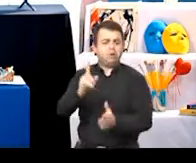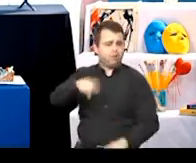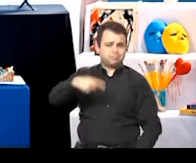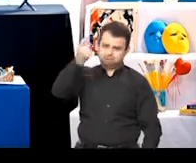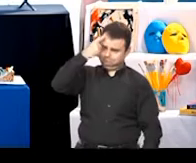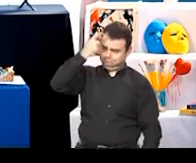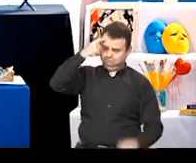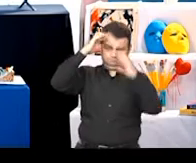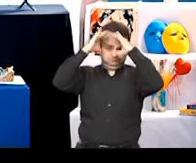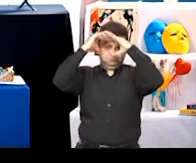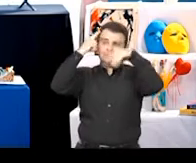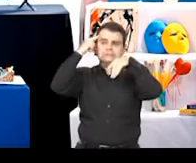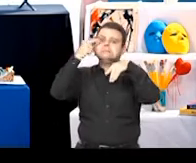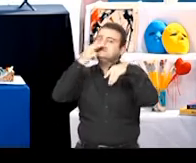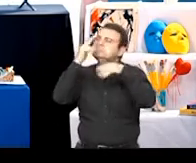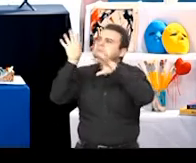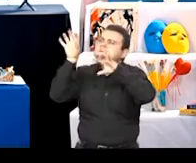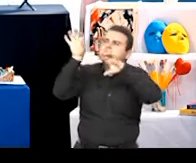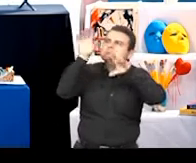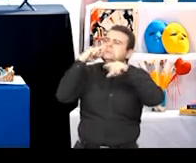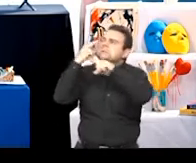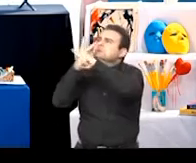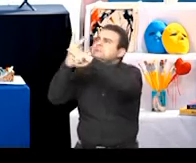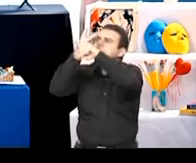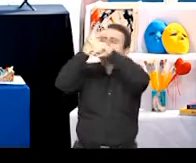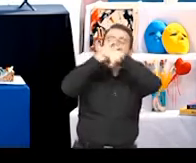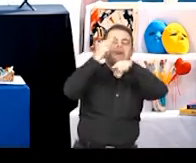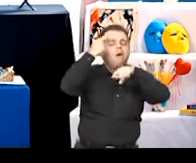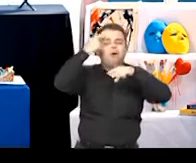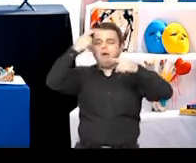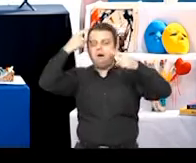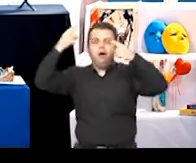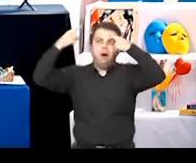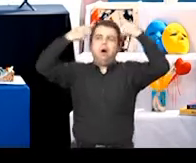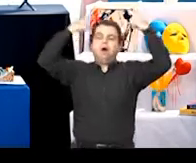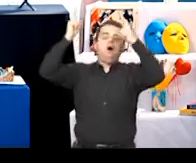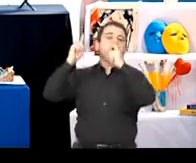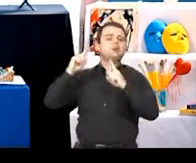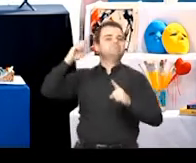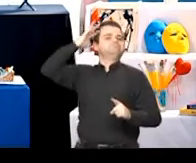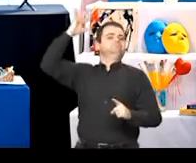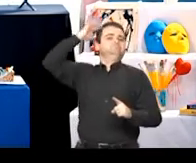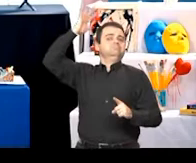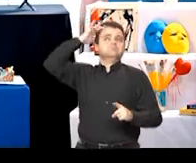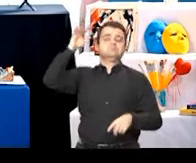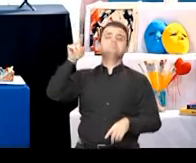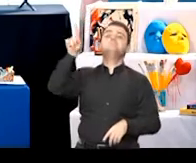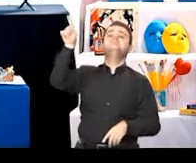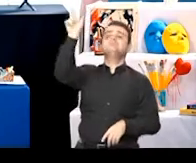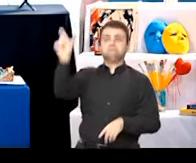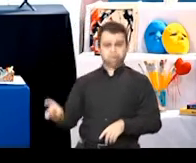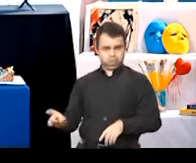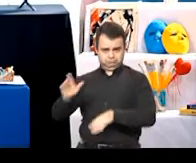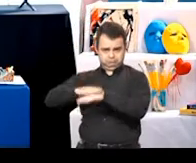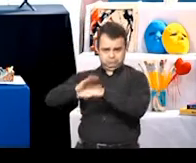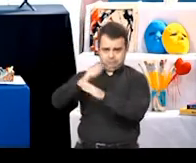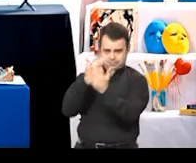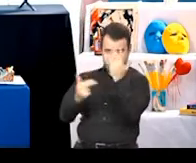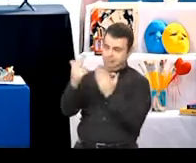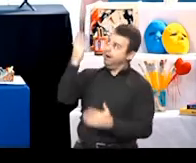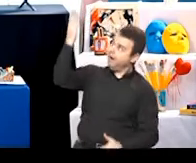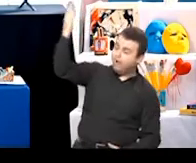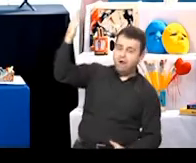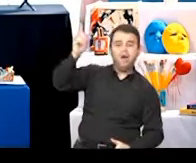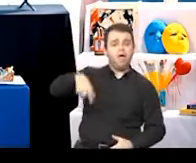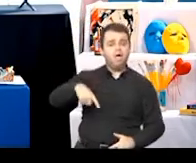nosso cérebro, procurando identificar formas. O artista não tinha a intenção, aqui nesta pintura, de